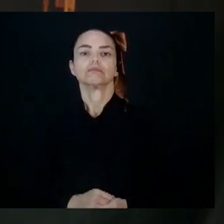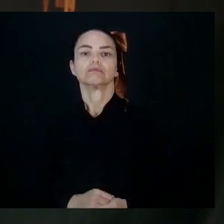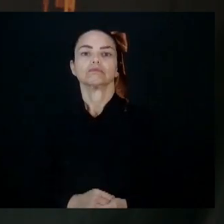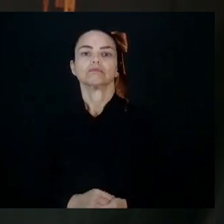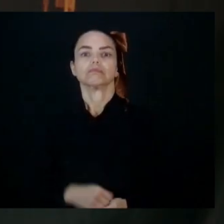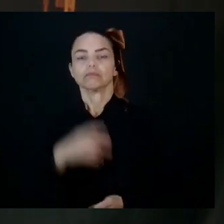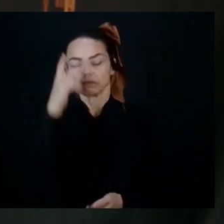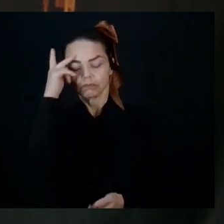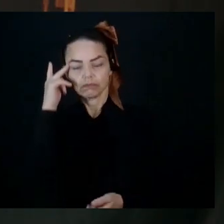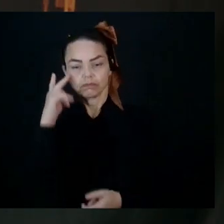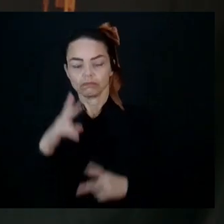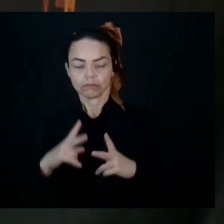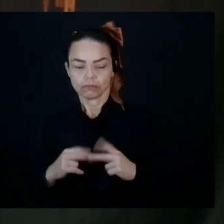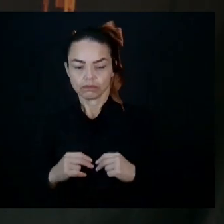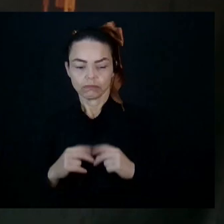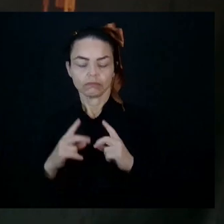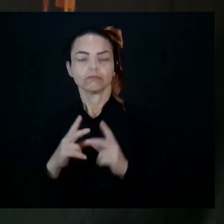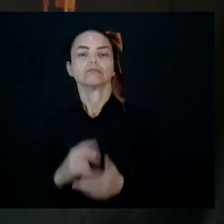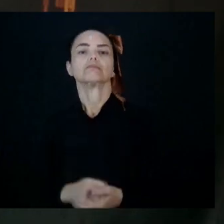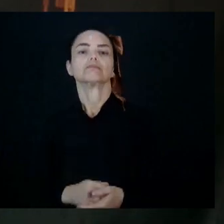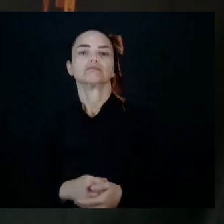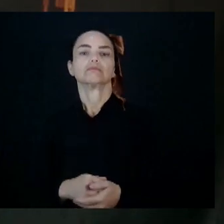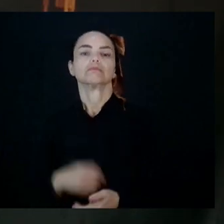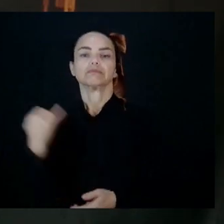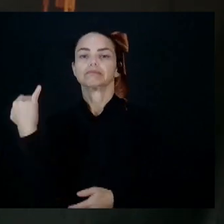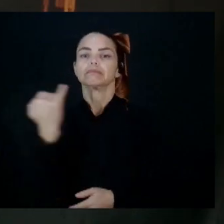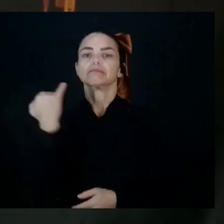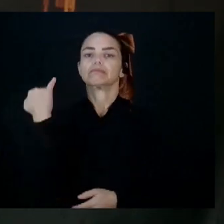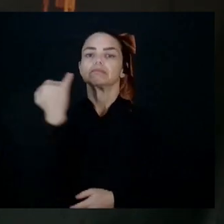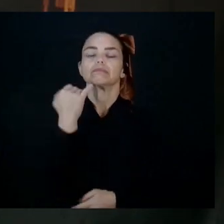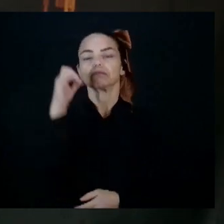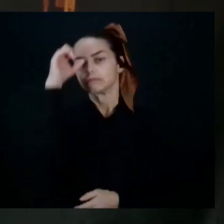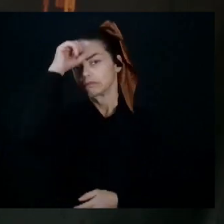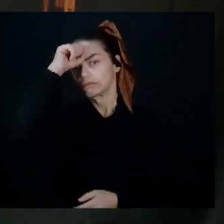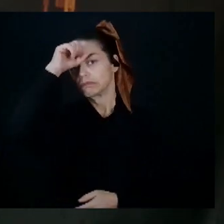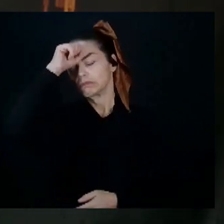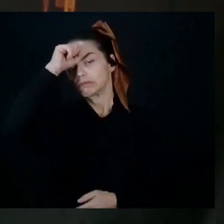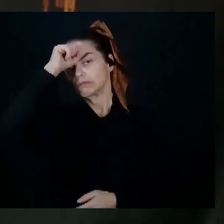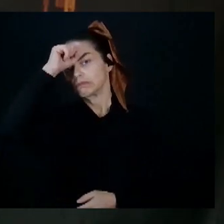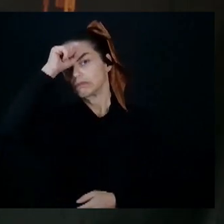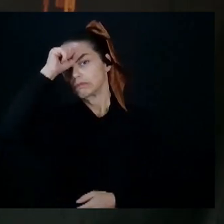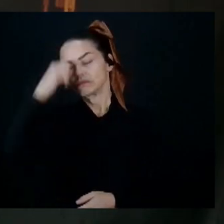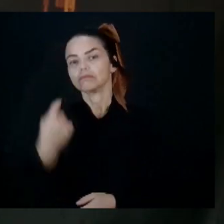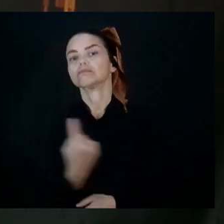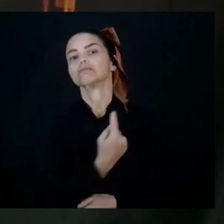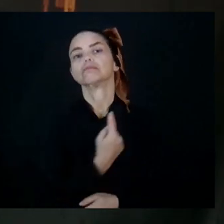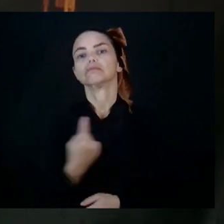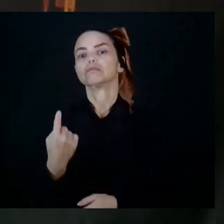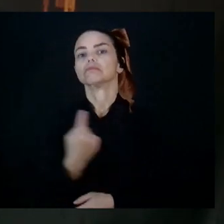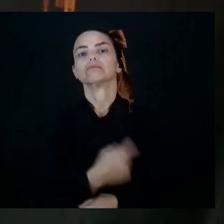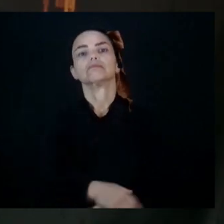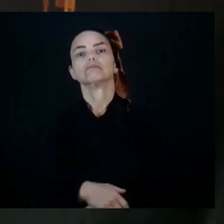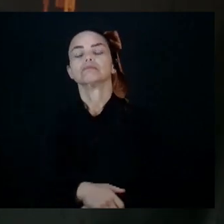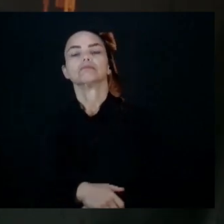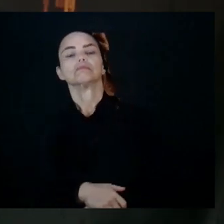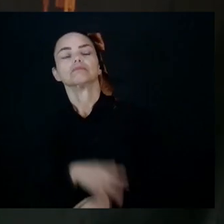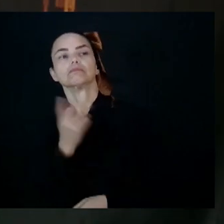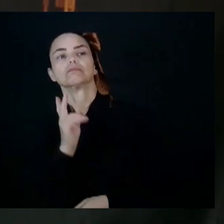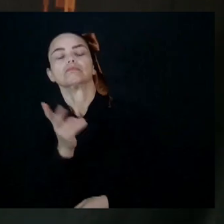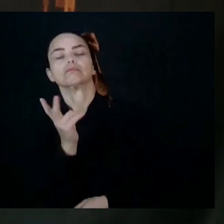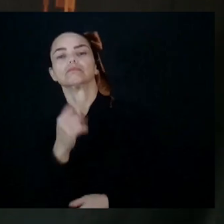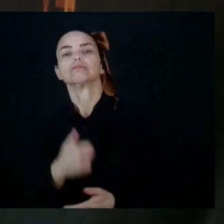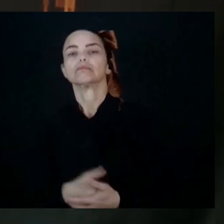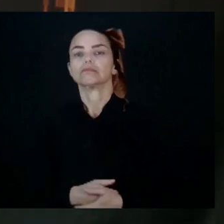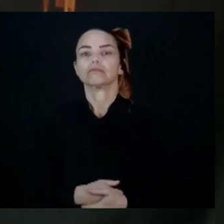merece respeito. É importante a gente aprender sobre nós, né, que estamos em constante movimento,